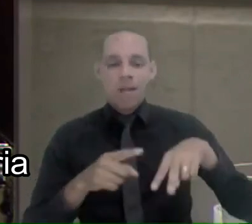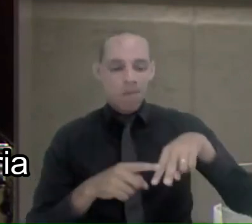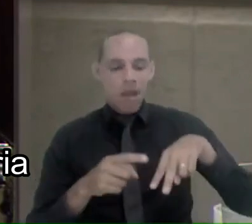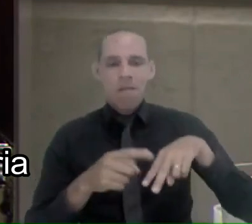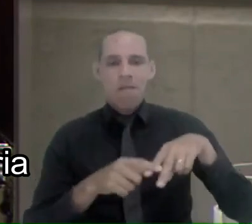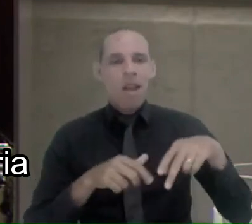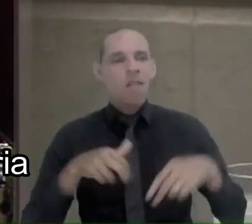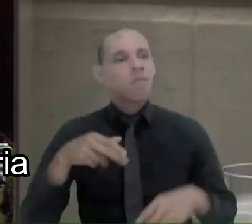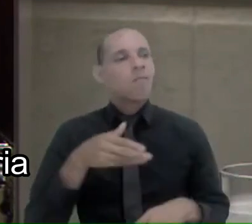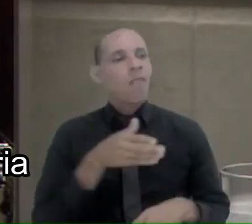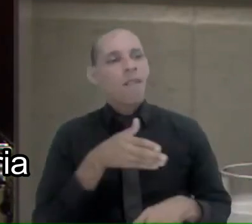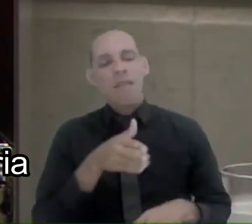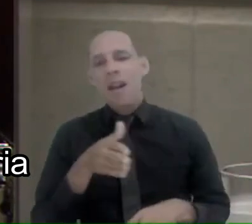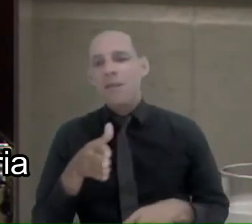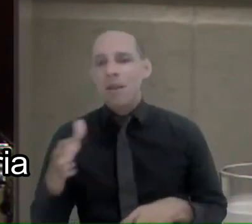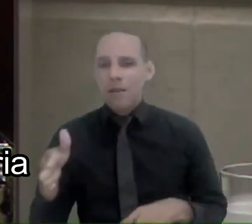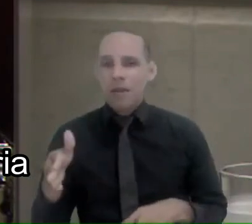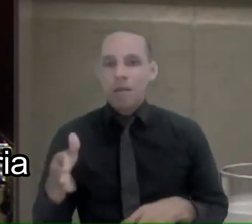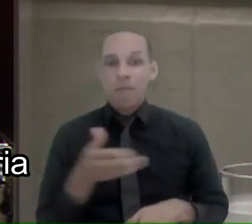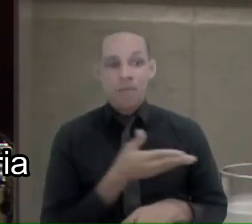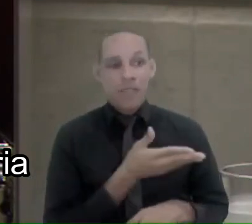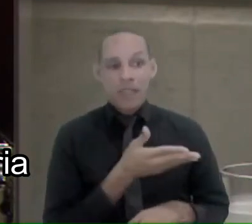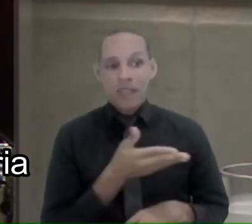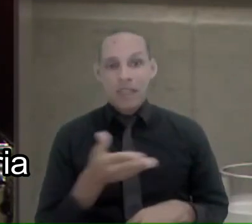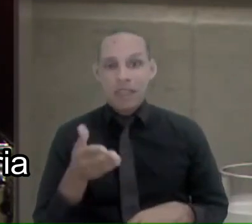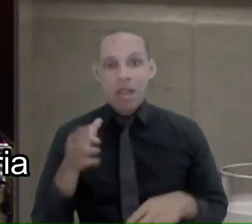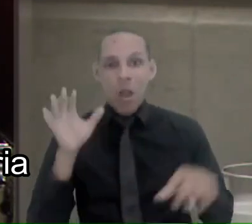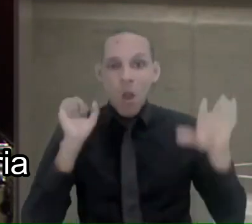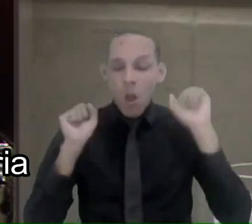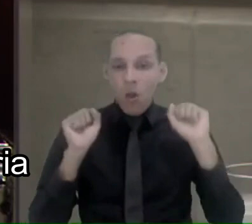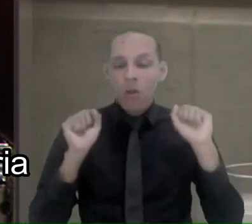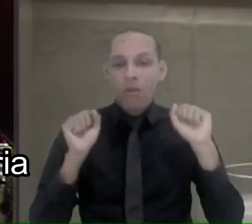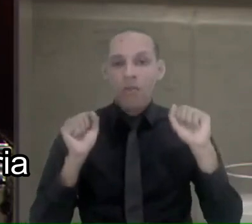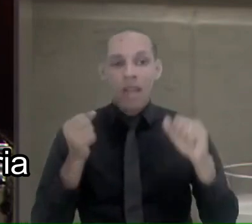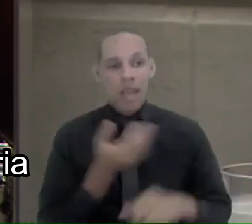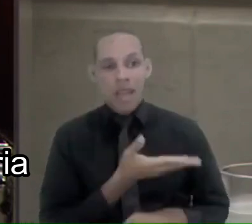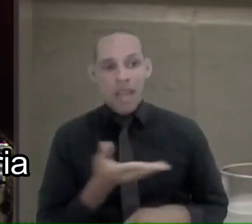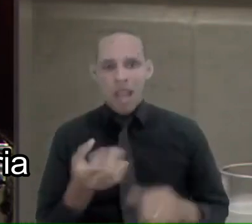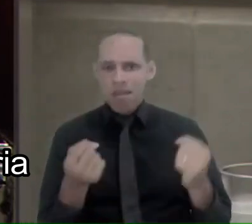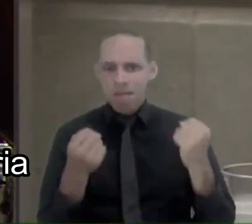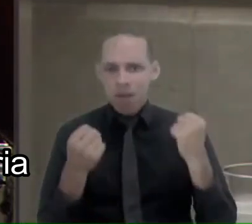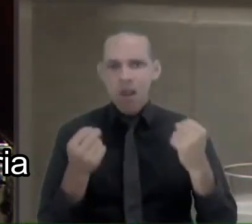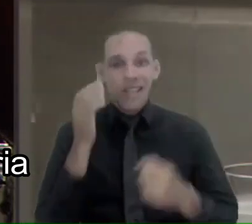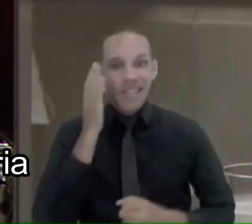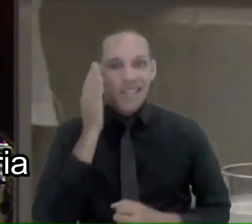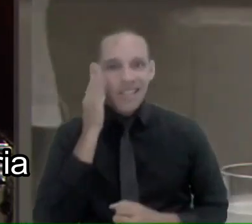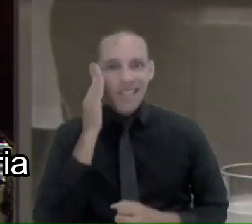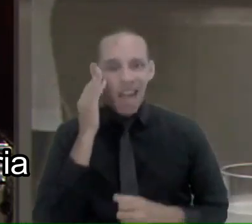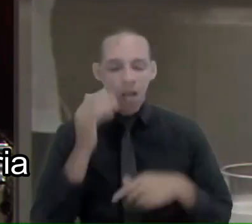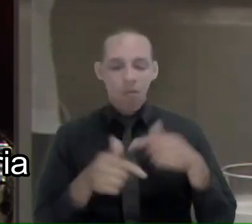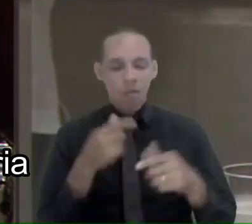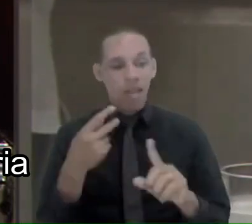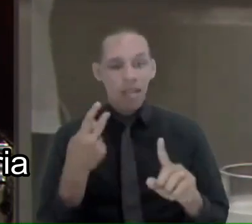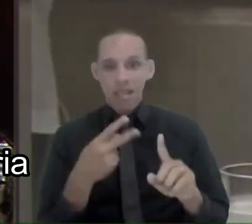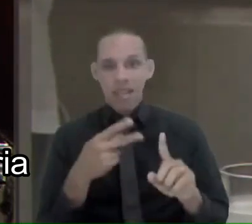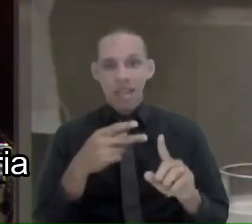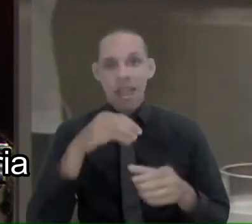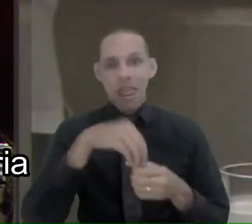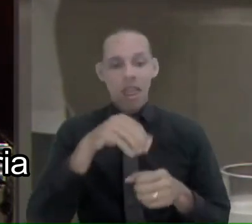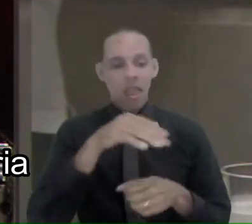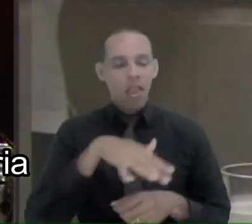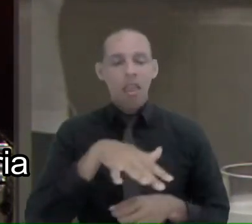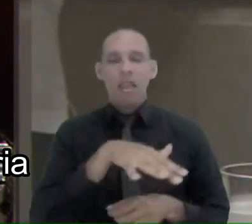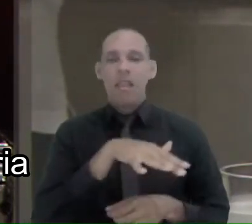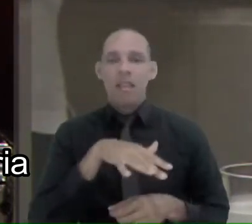comunitários de saúde empoderados e conscientes da sua função dentro do território, seja na promoção de saúde,